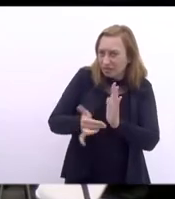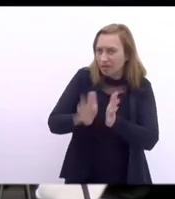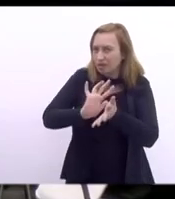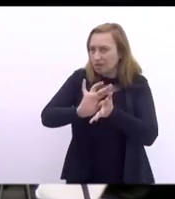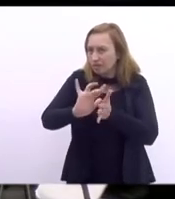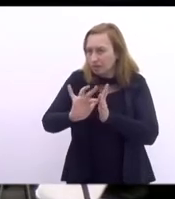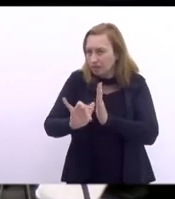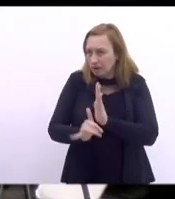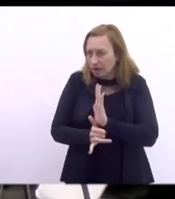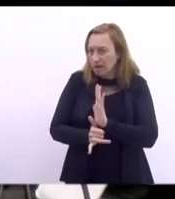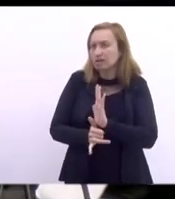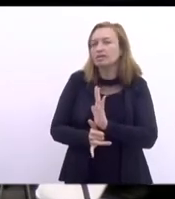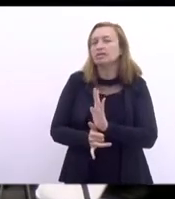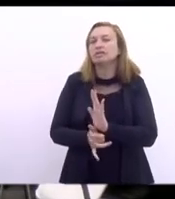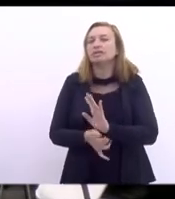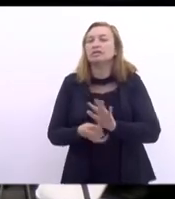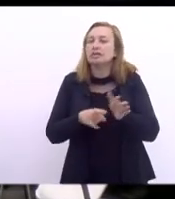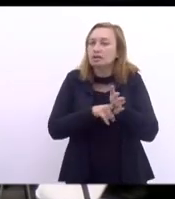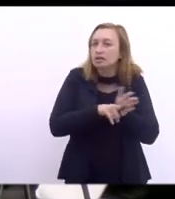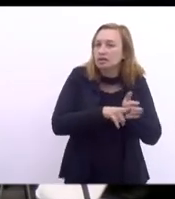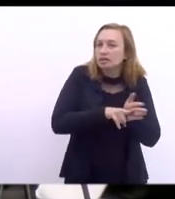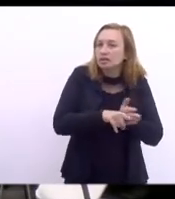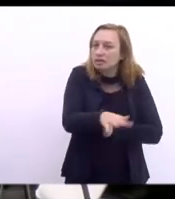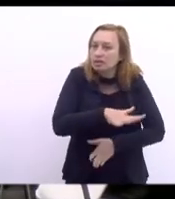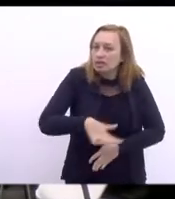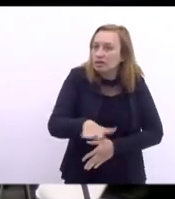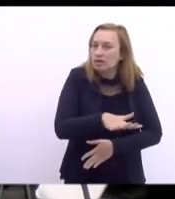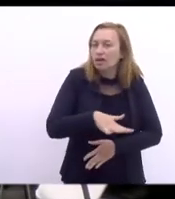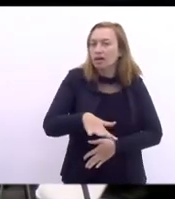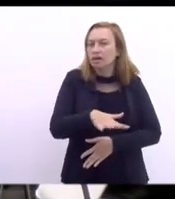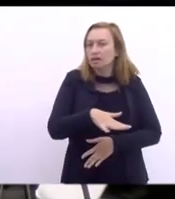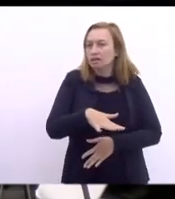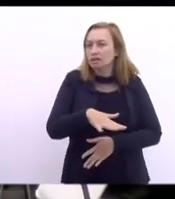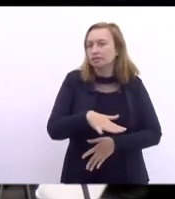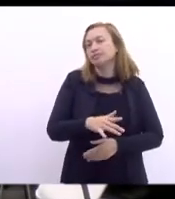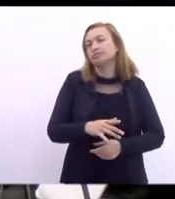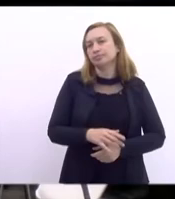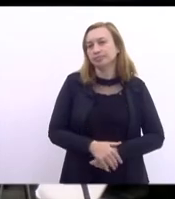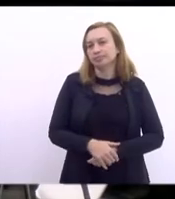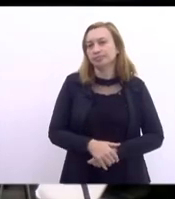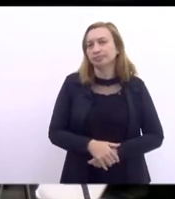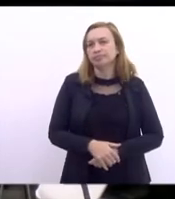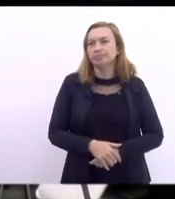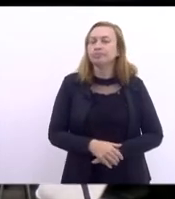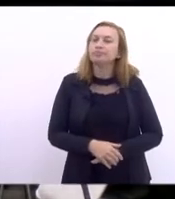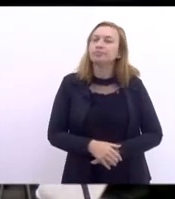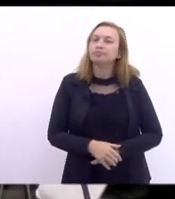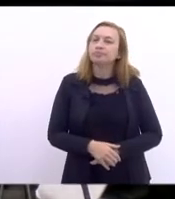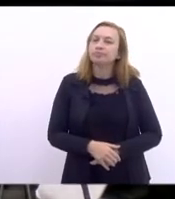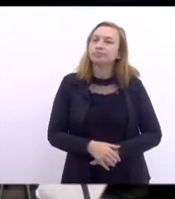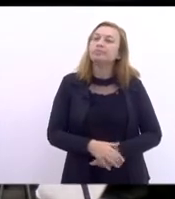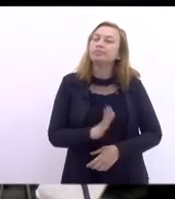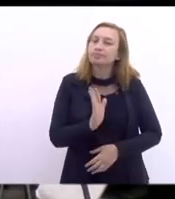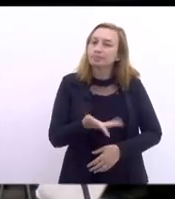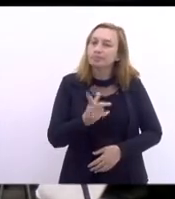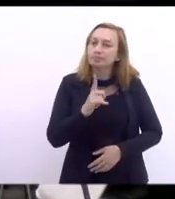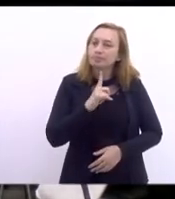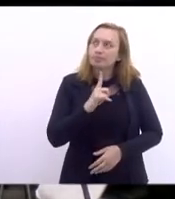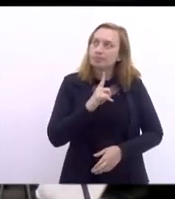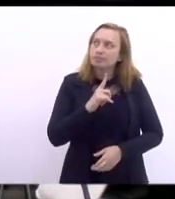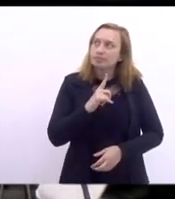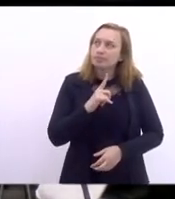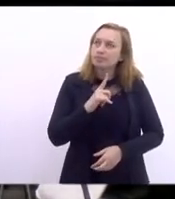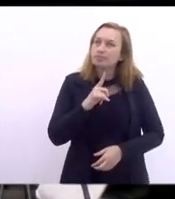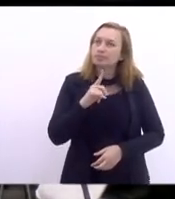inspeções na área envolvendo essa antecipação de receita inclusive já tem uma